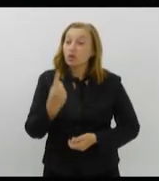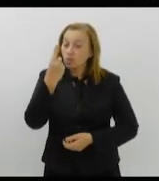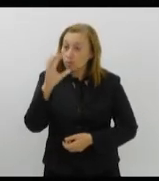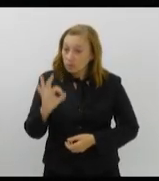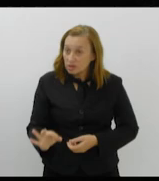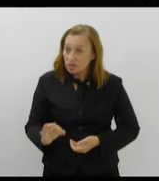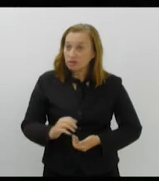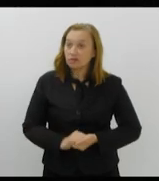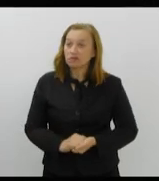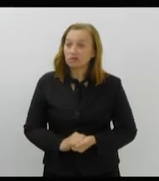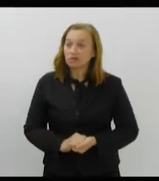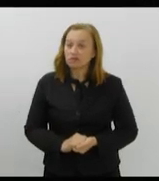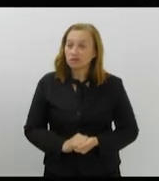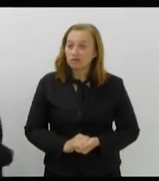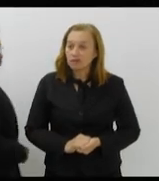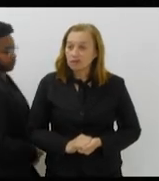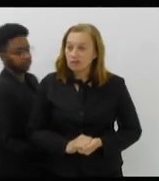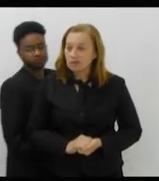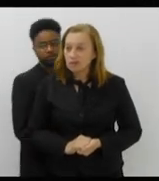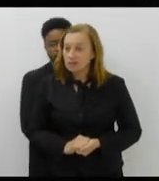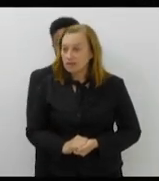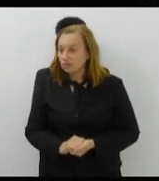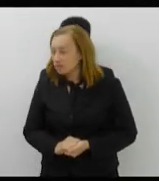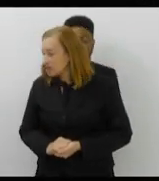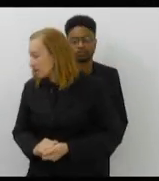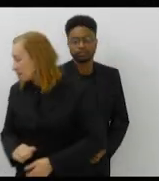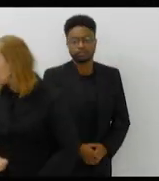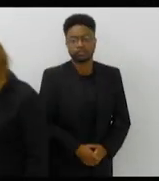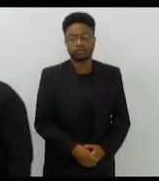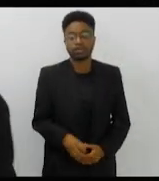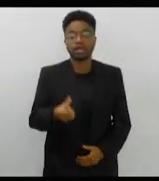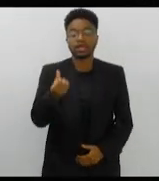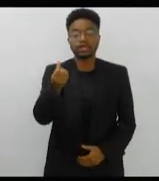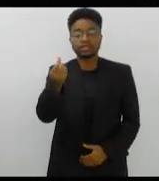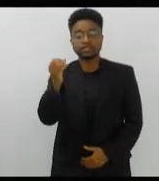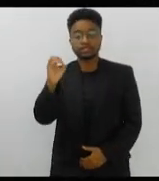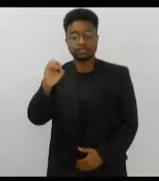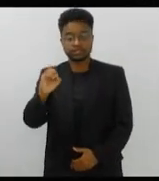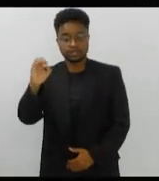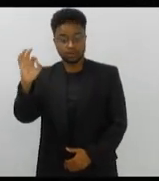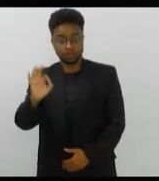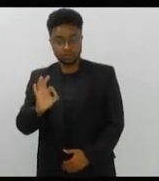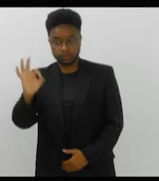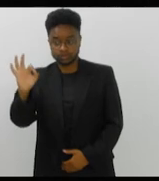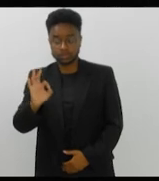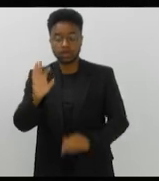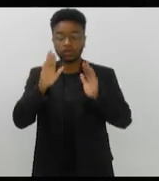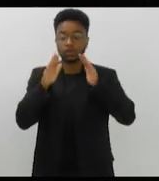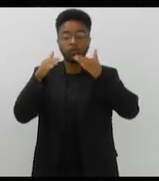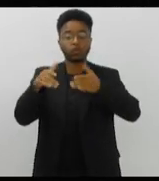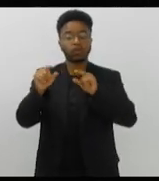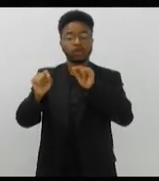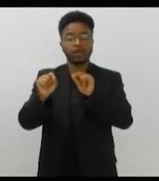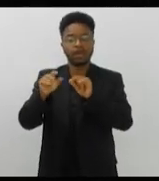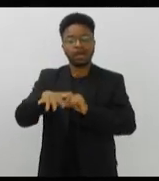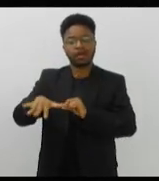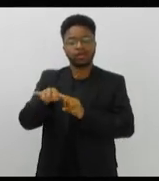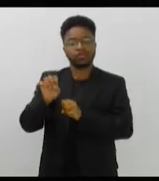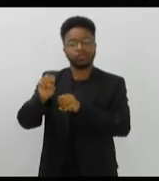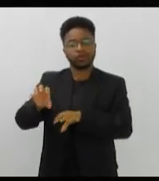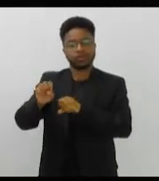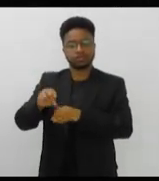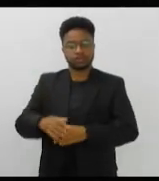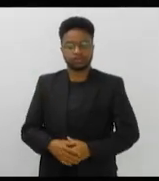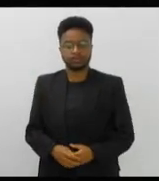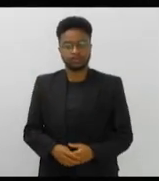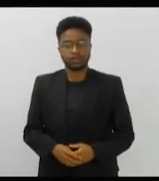1% 60% dele seja especificamente PR educação e